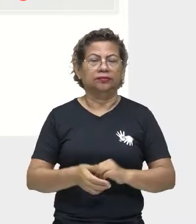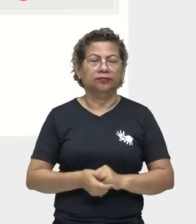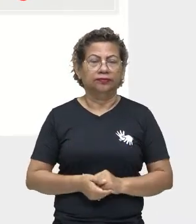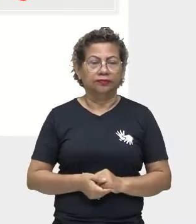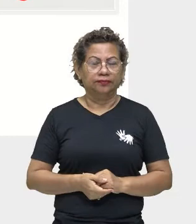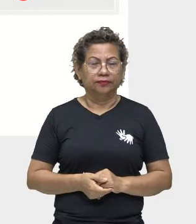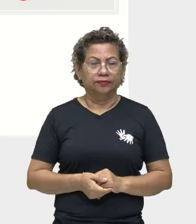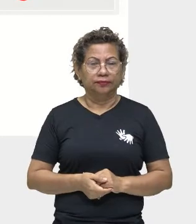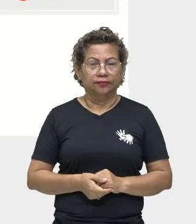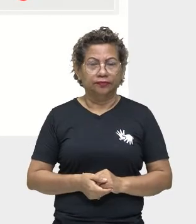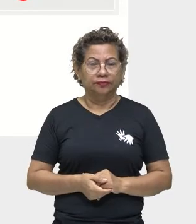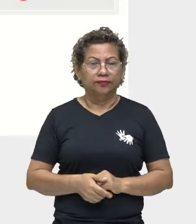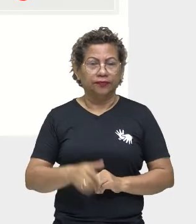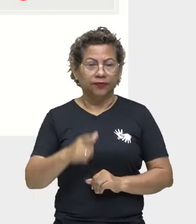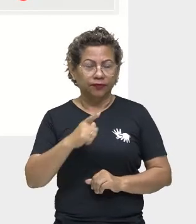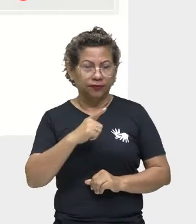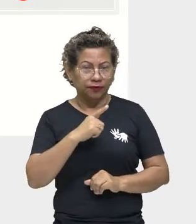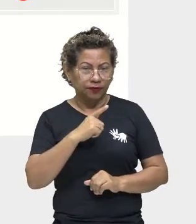Mais